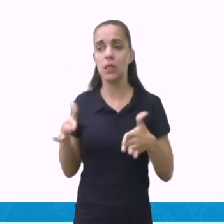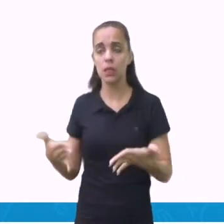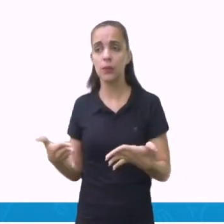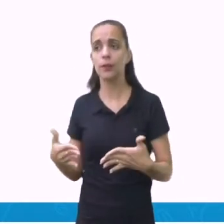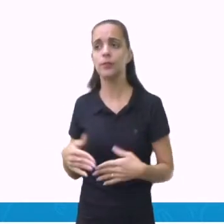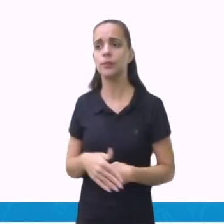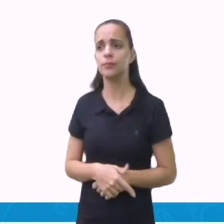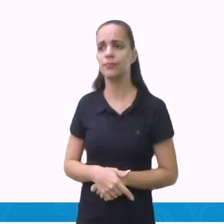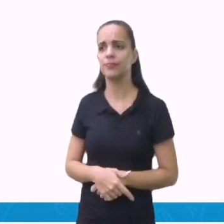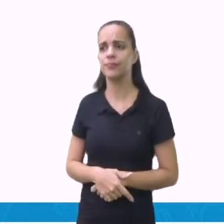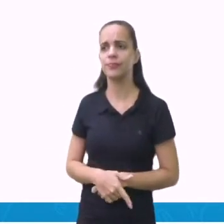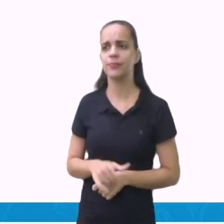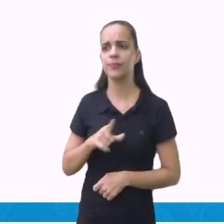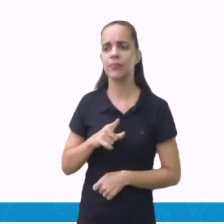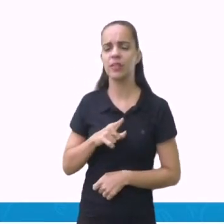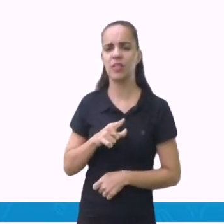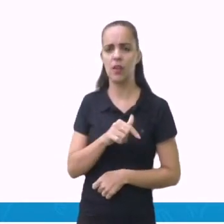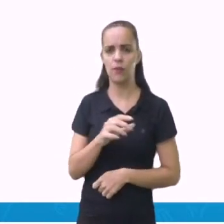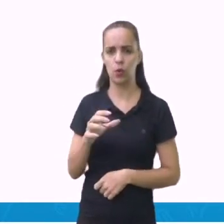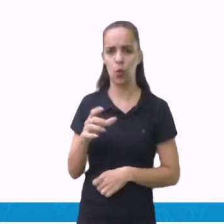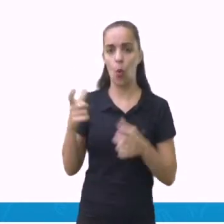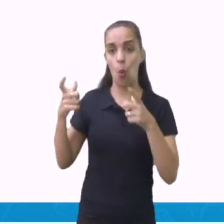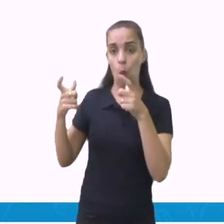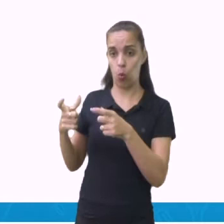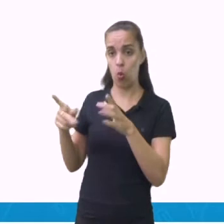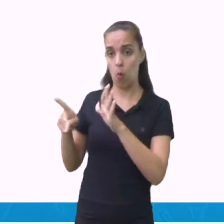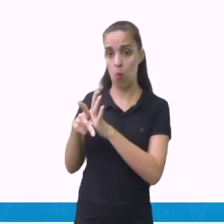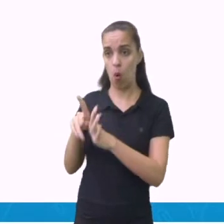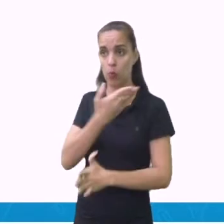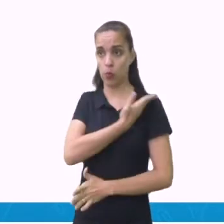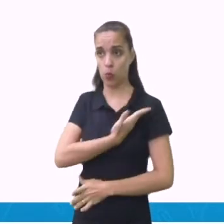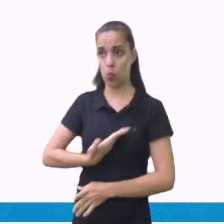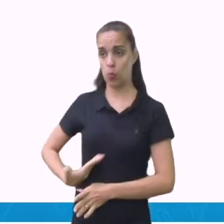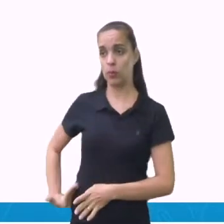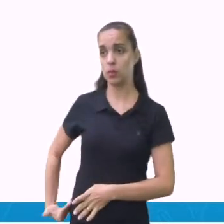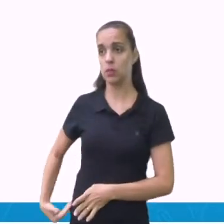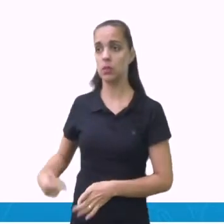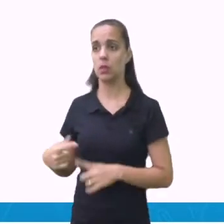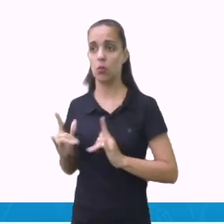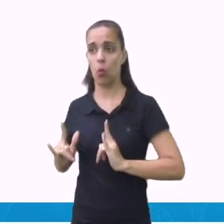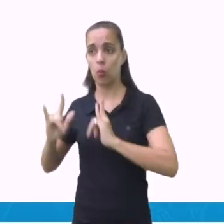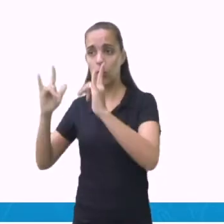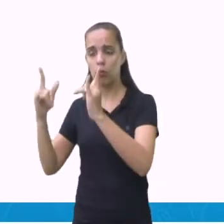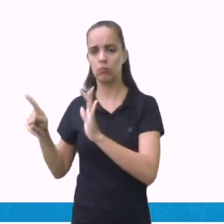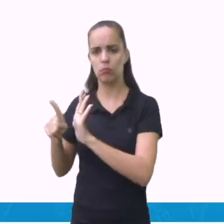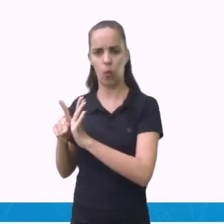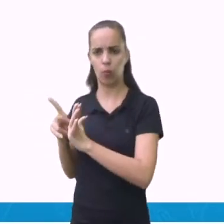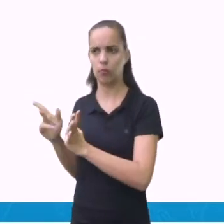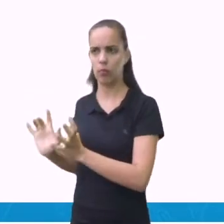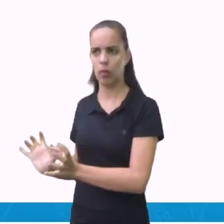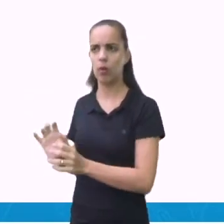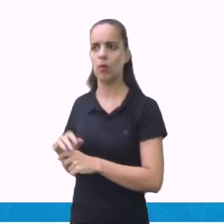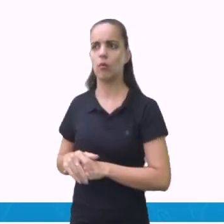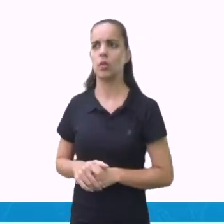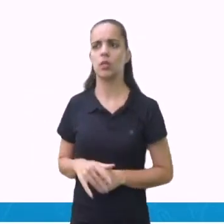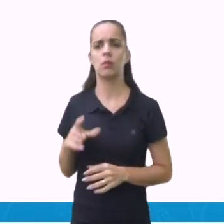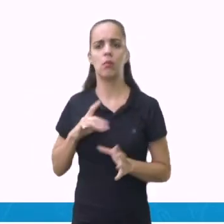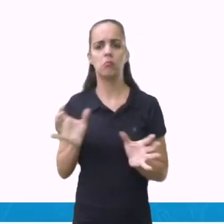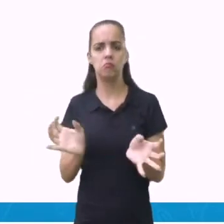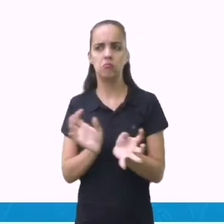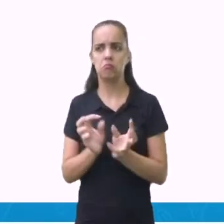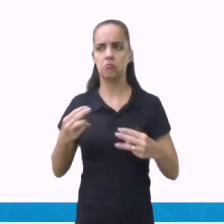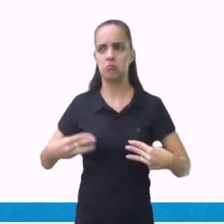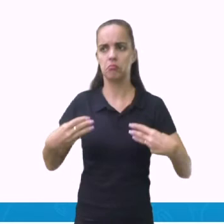questão dos palácios, né, dos ministérios, de toda essa questão do envolvimento